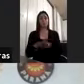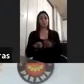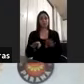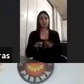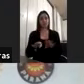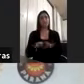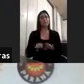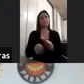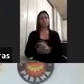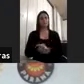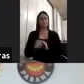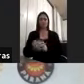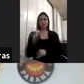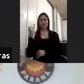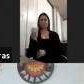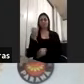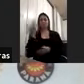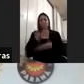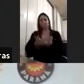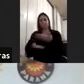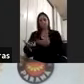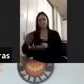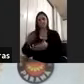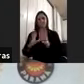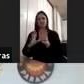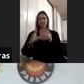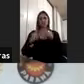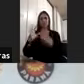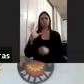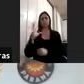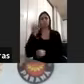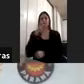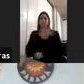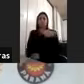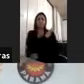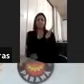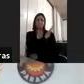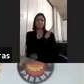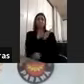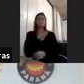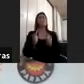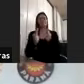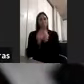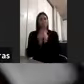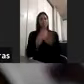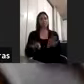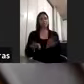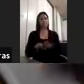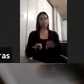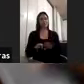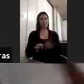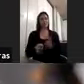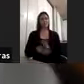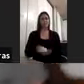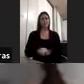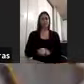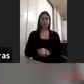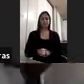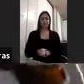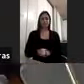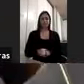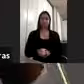desvaneios, da truculência, né, da violência da Renault. É com você, Fernando.